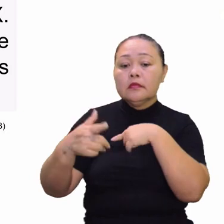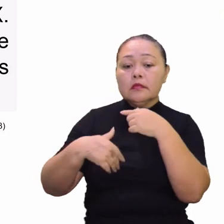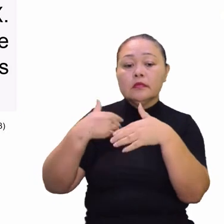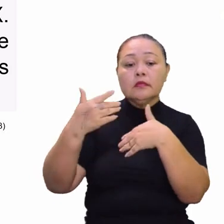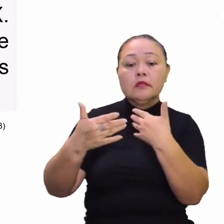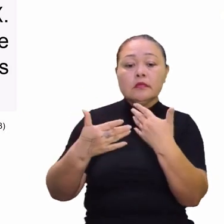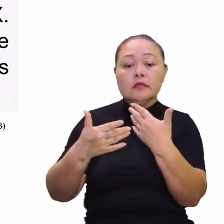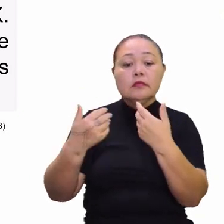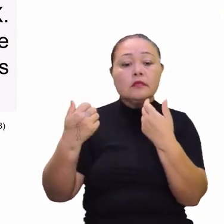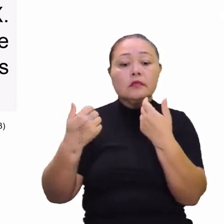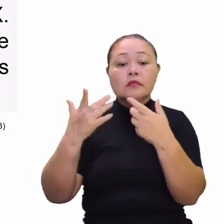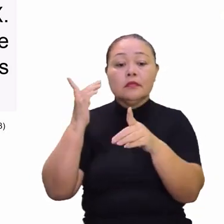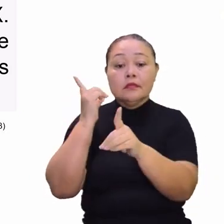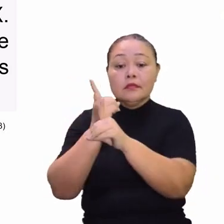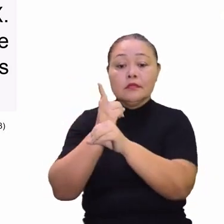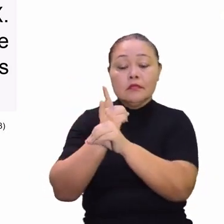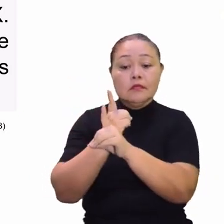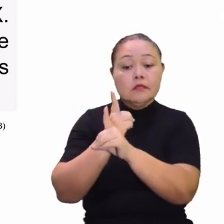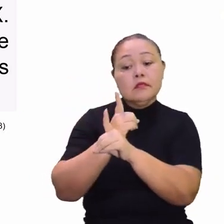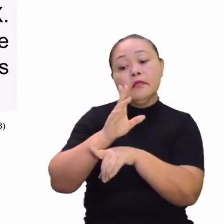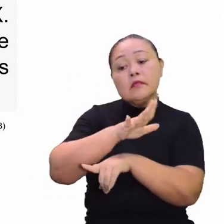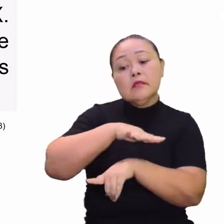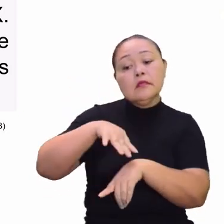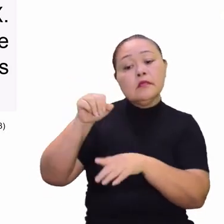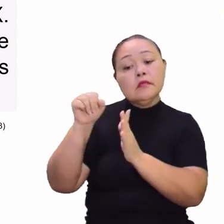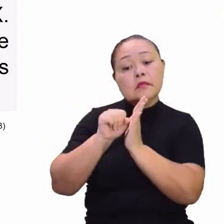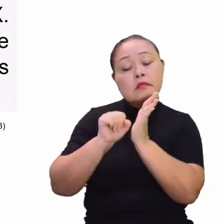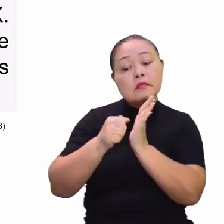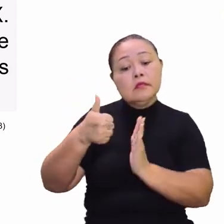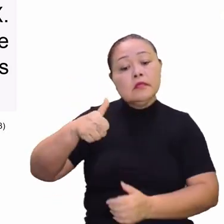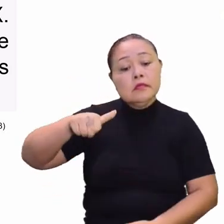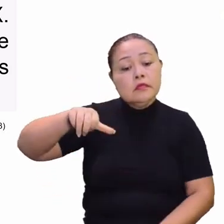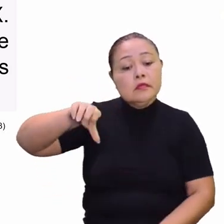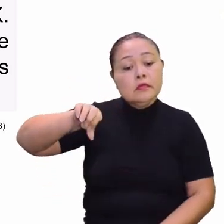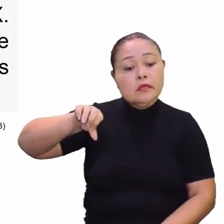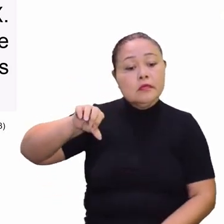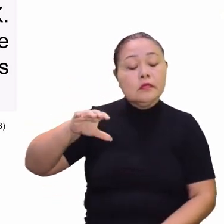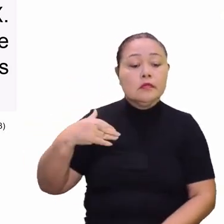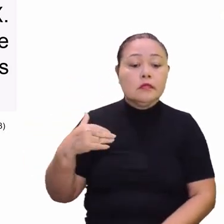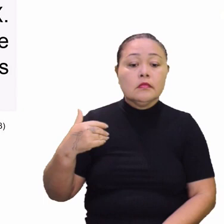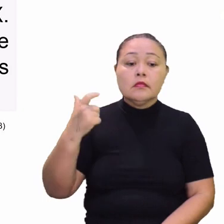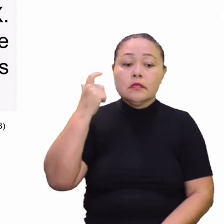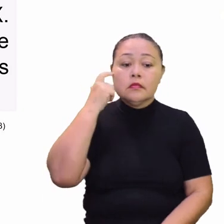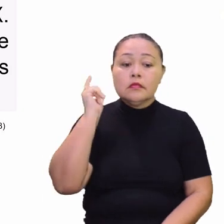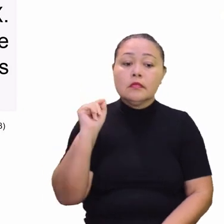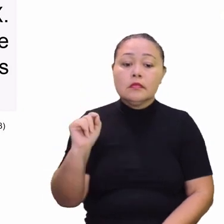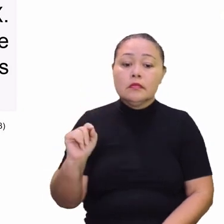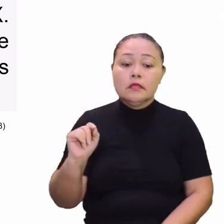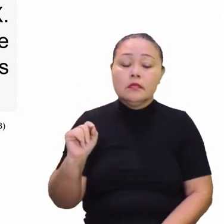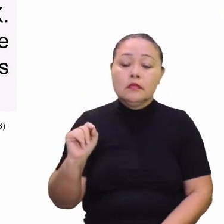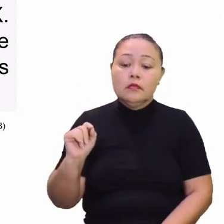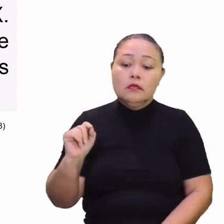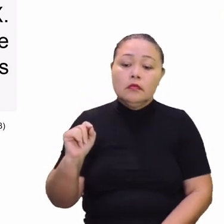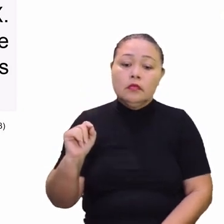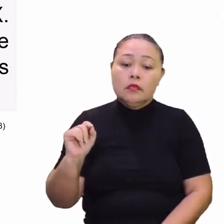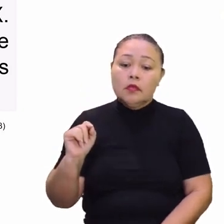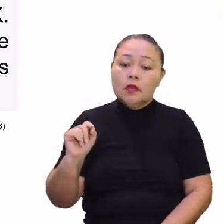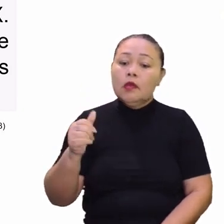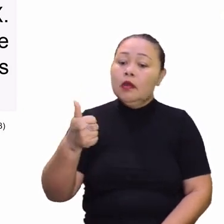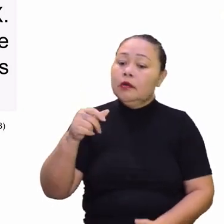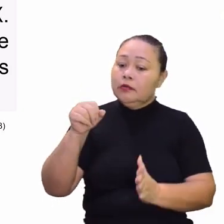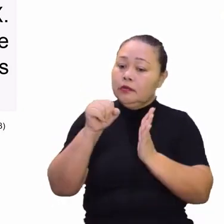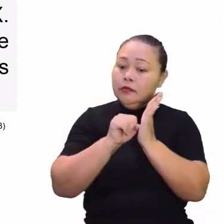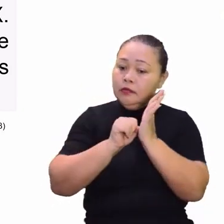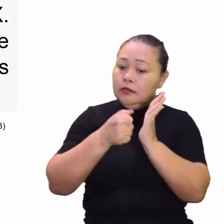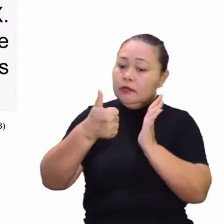função das diversas descobertas lá do século XIX, e aí a gente tem que pensar o seguinte, querido aluno, se é